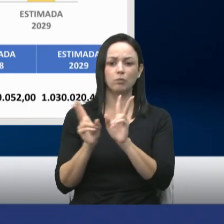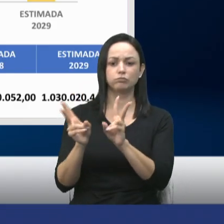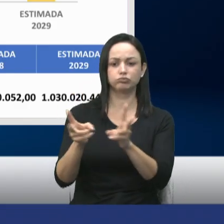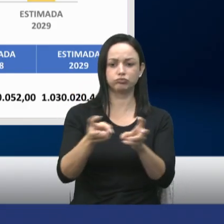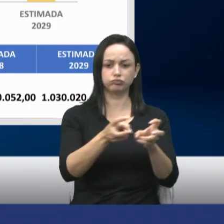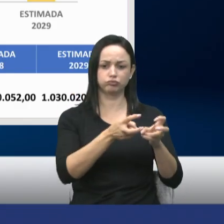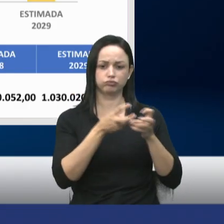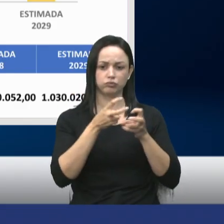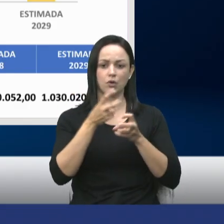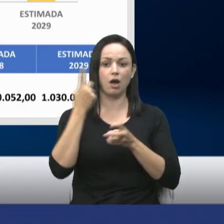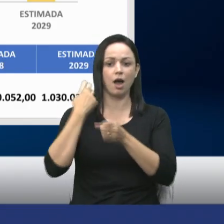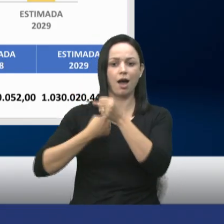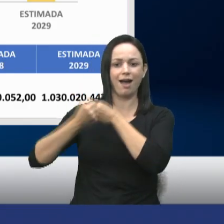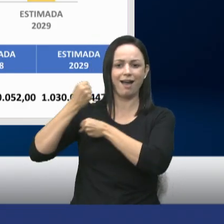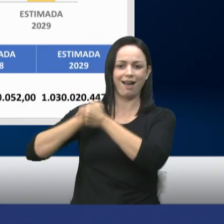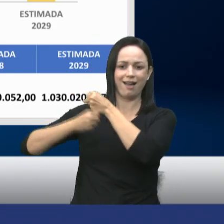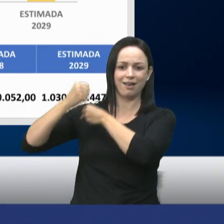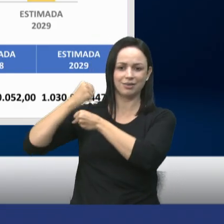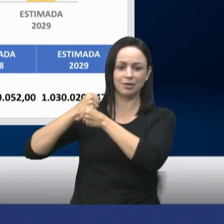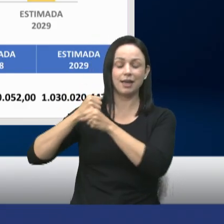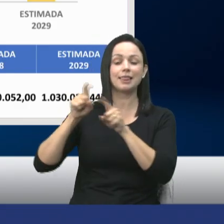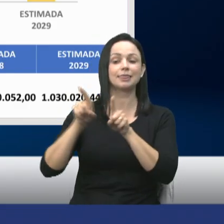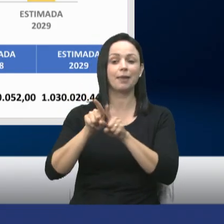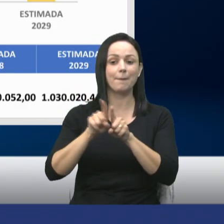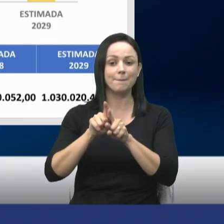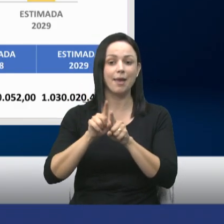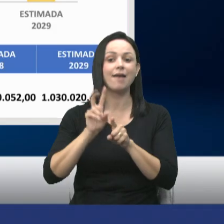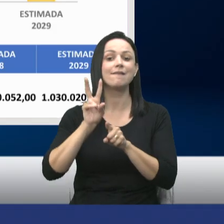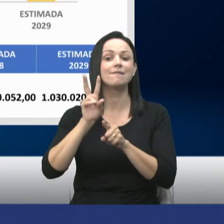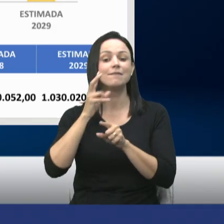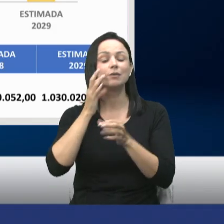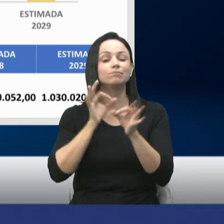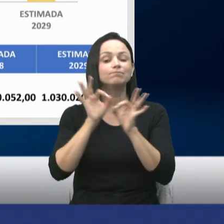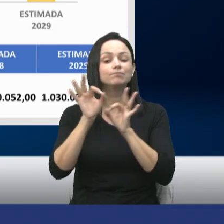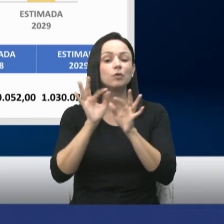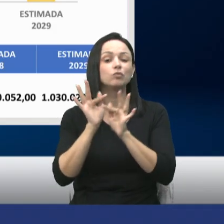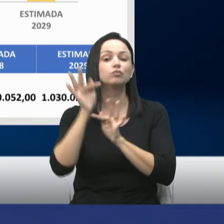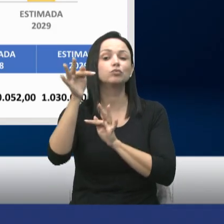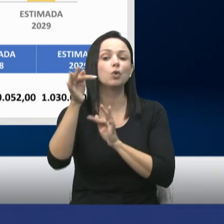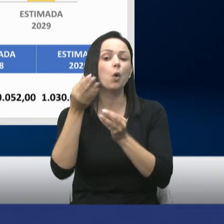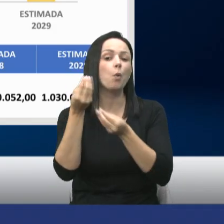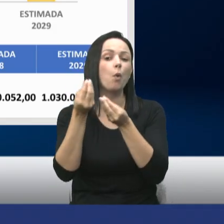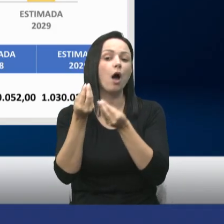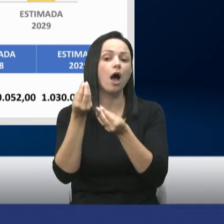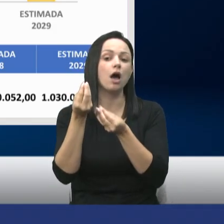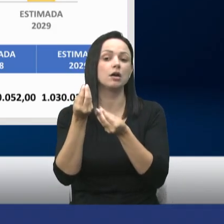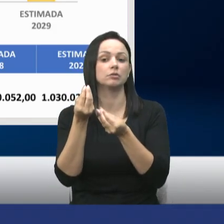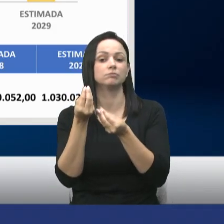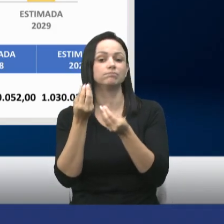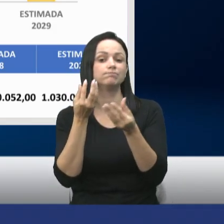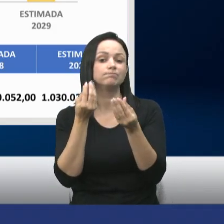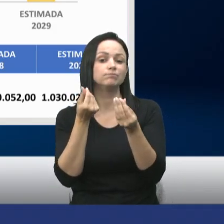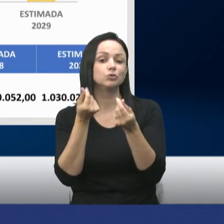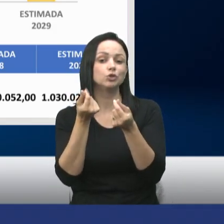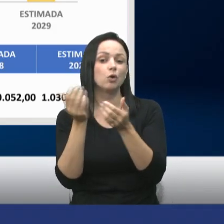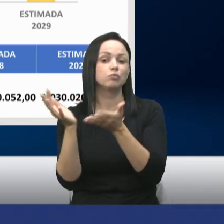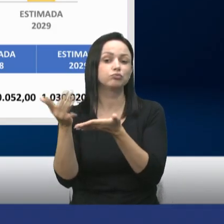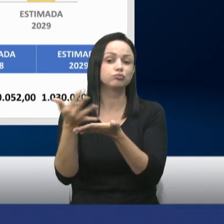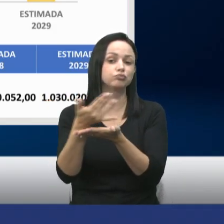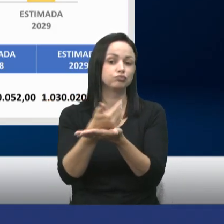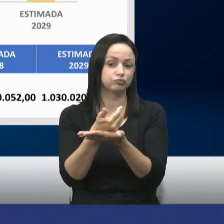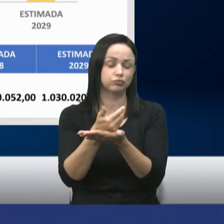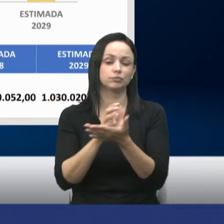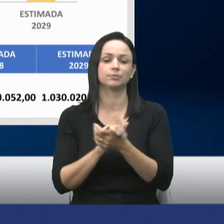e a projeção para os próximos anos. Como que essa receita foi estimada? A